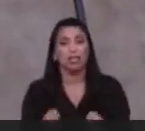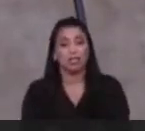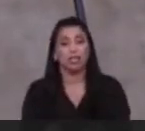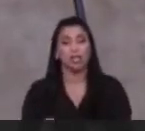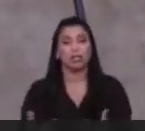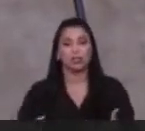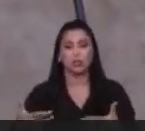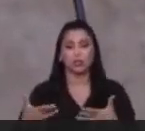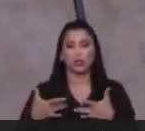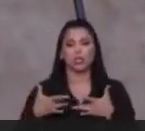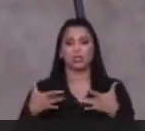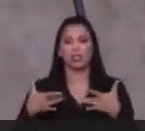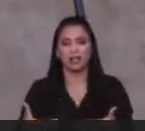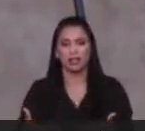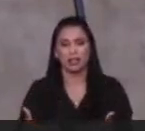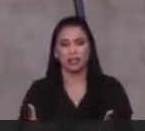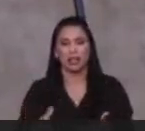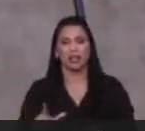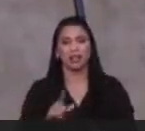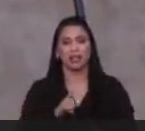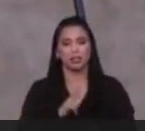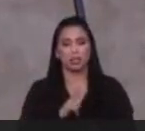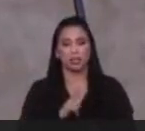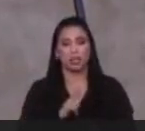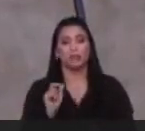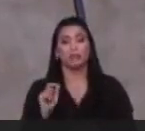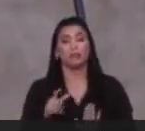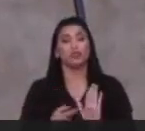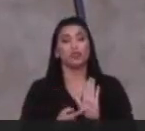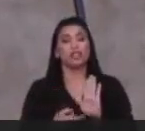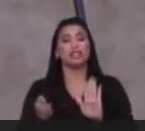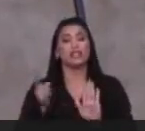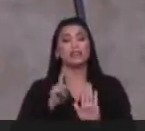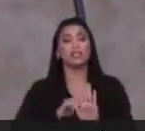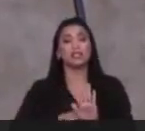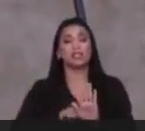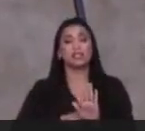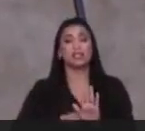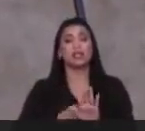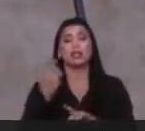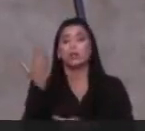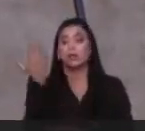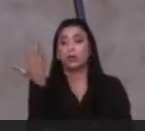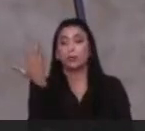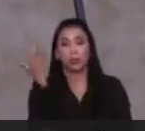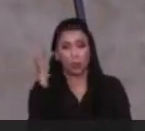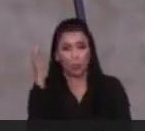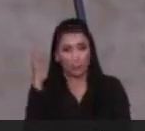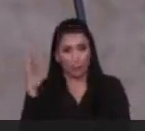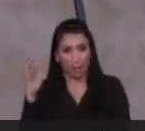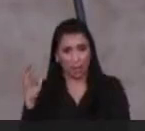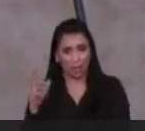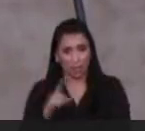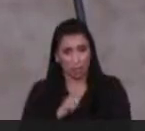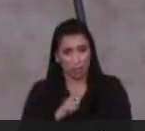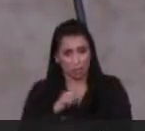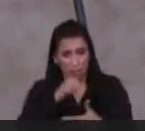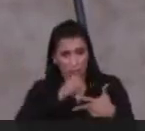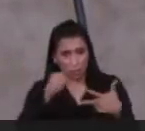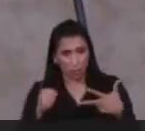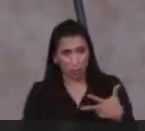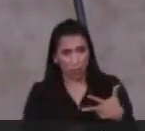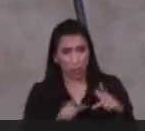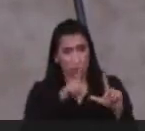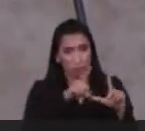solidariedade ficaram estampadas na metáfora da travessia da Praça dos Três Poderes, do Planalto ao